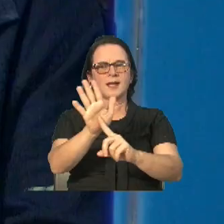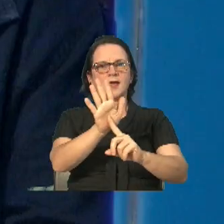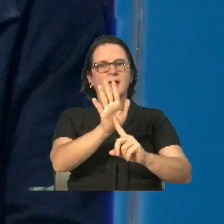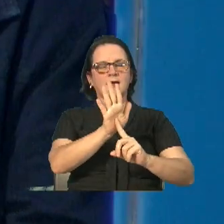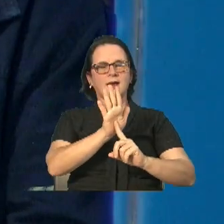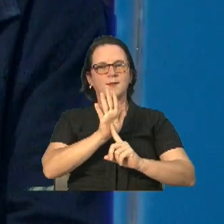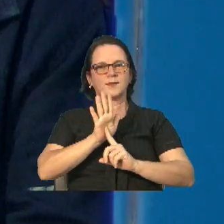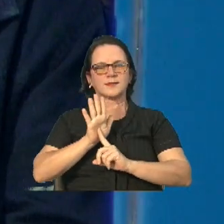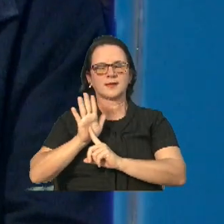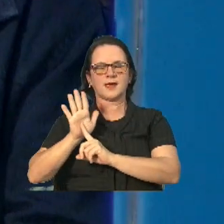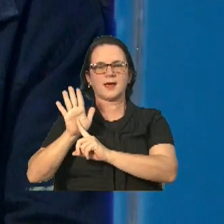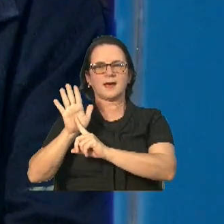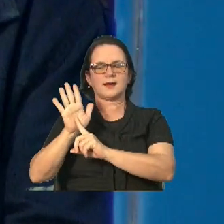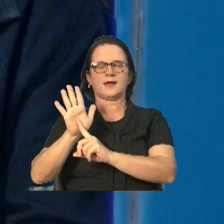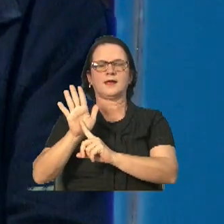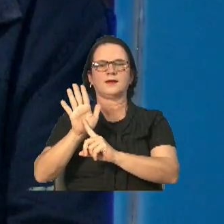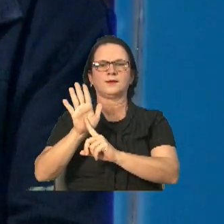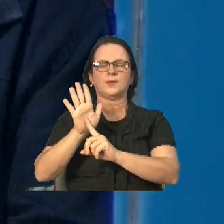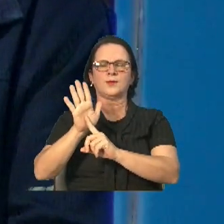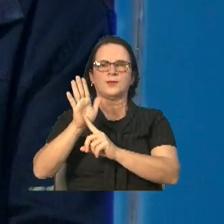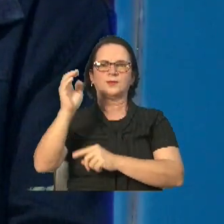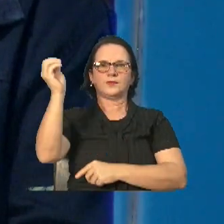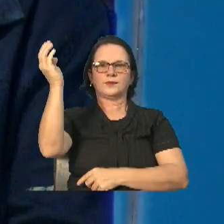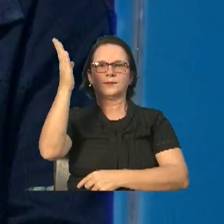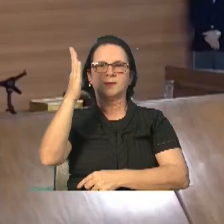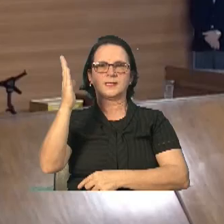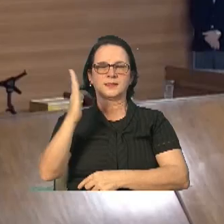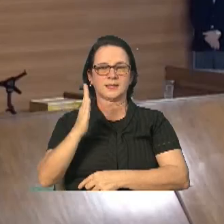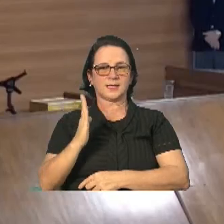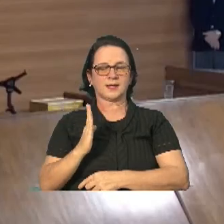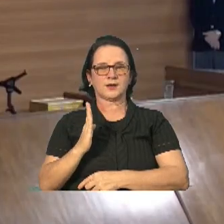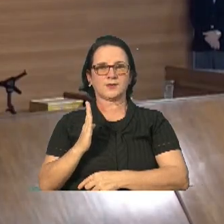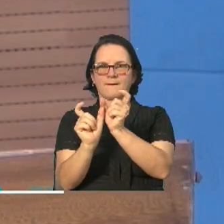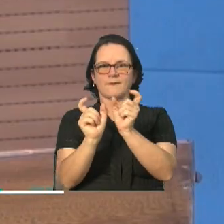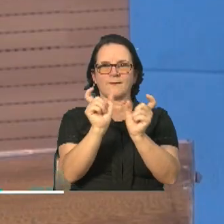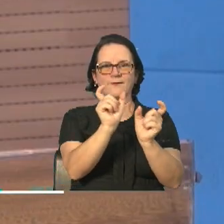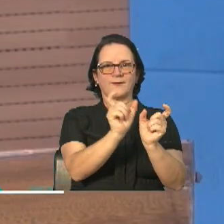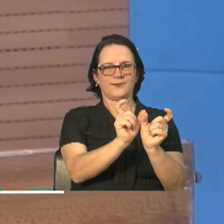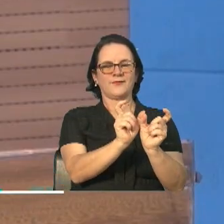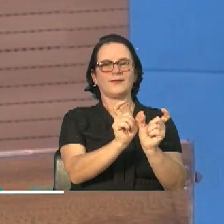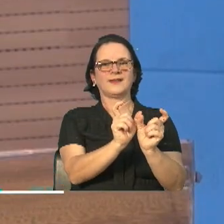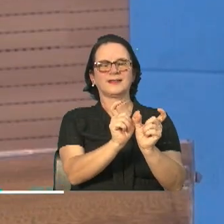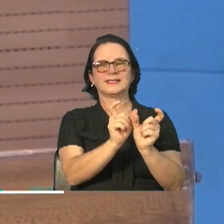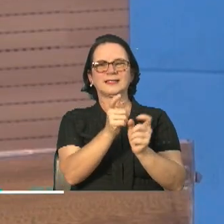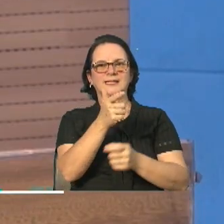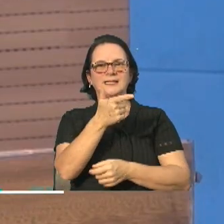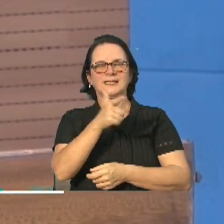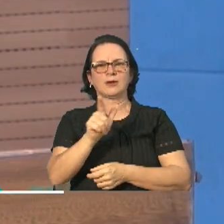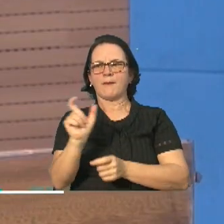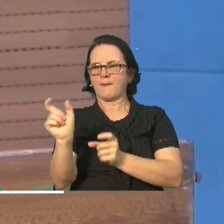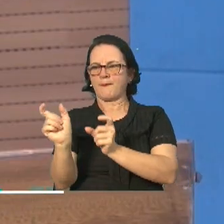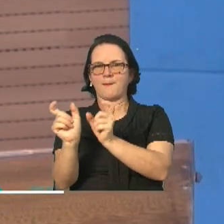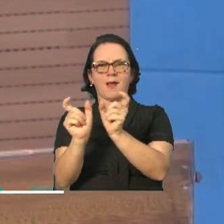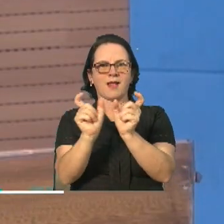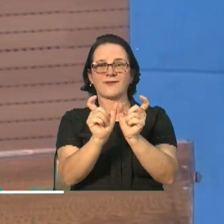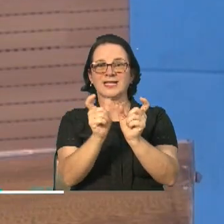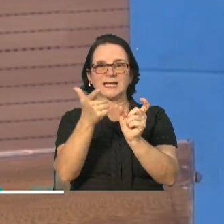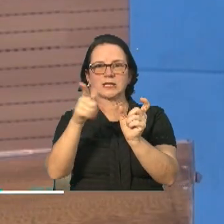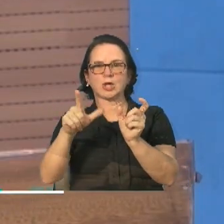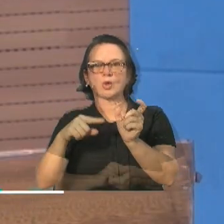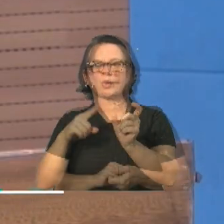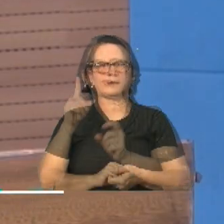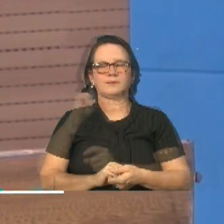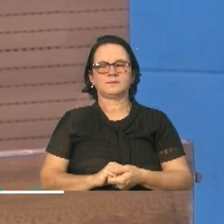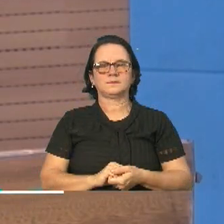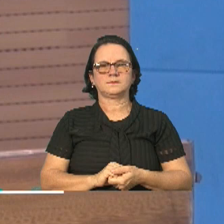solene para comemorar a data. Orador oficial da solenidade foi o senhor José Augusto do Rosário, atual presidente da